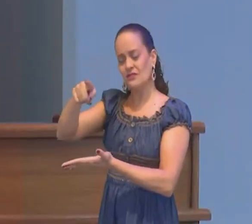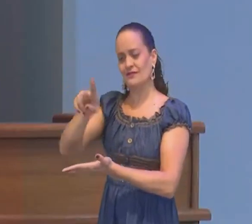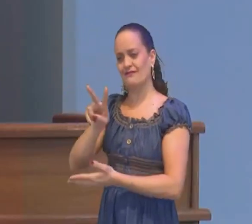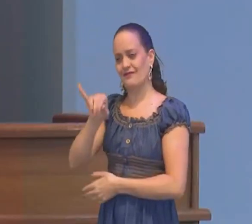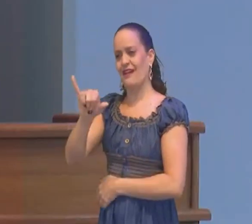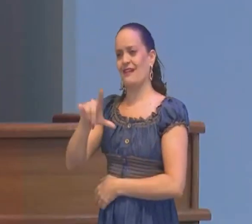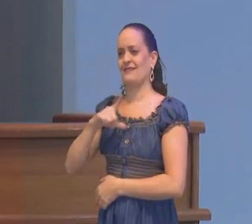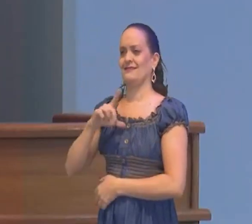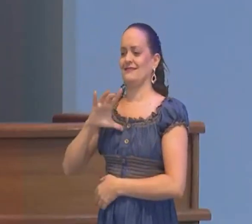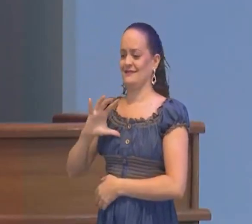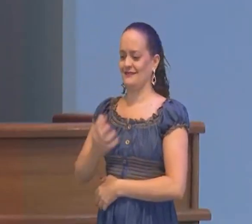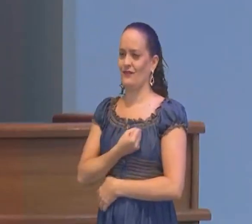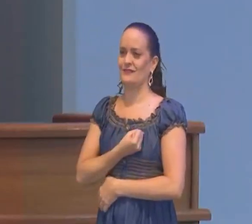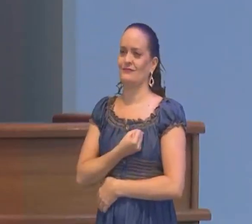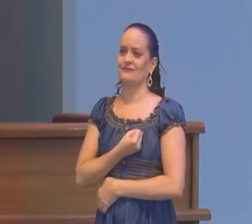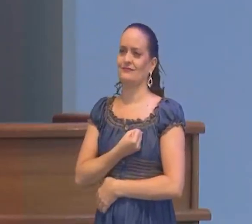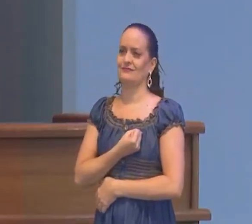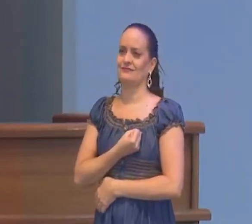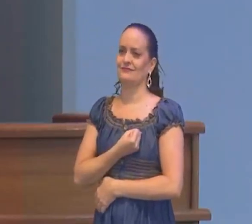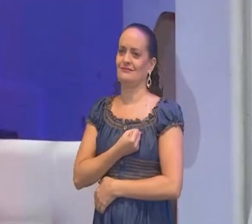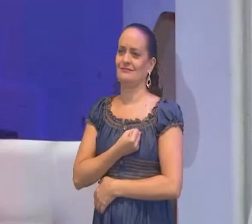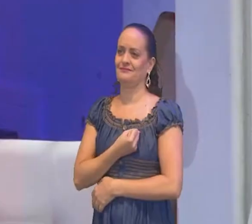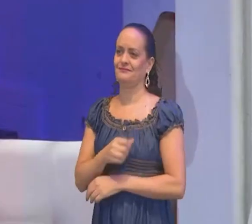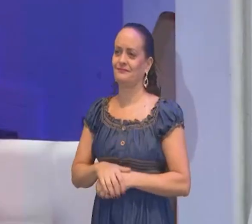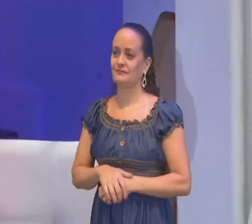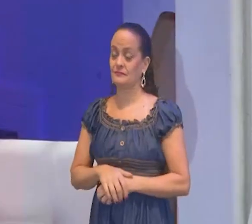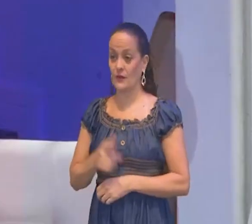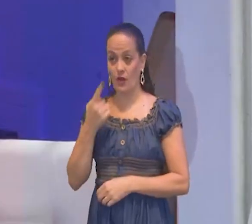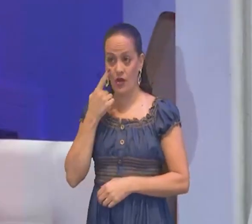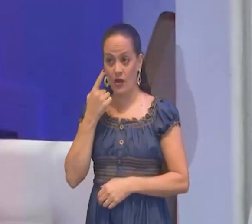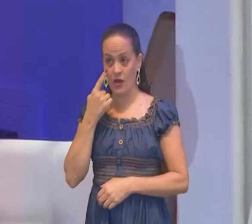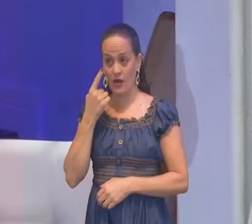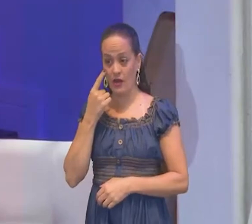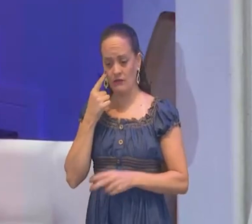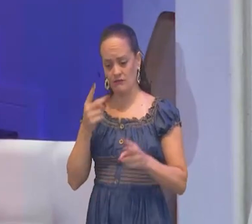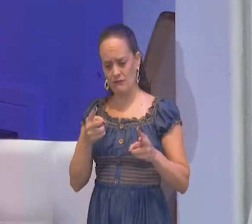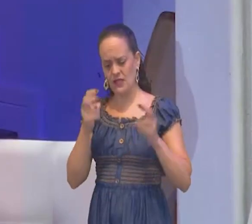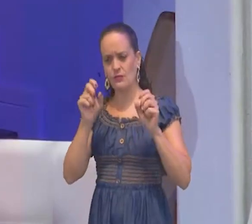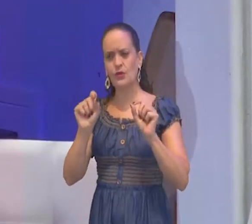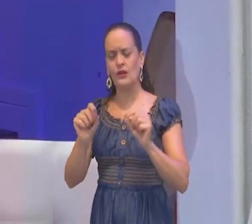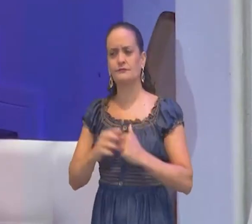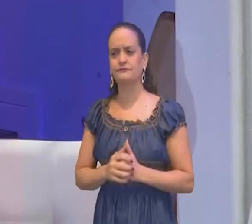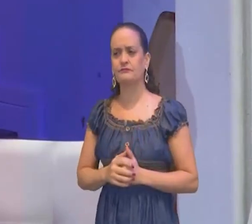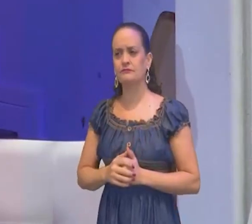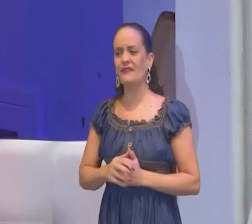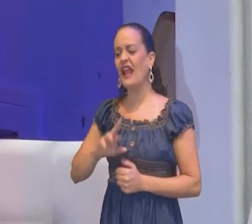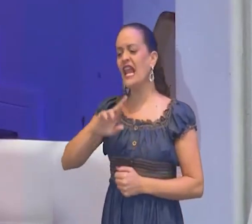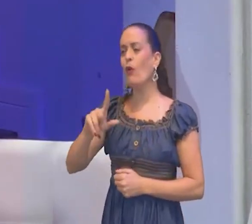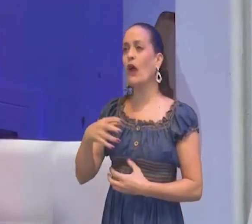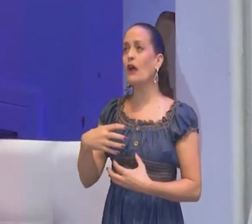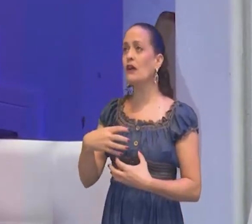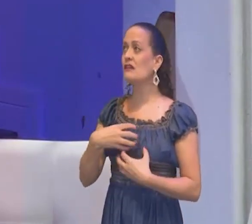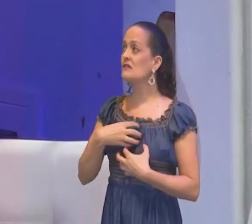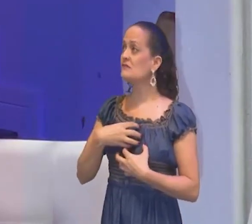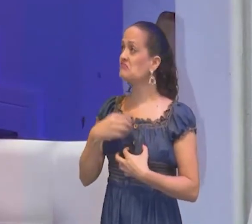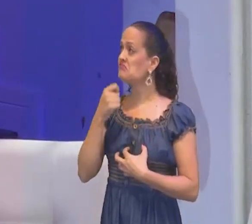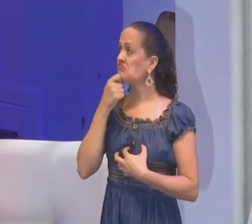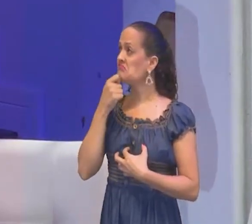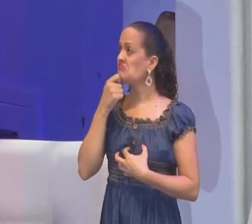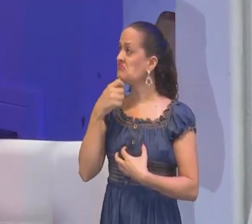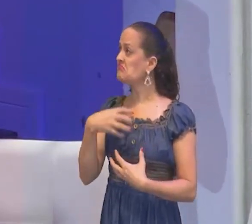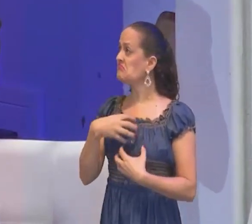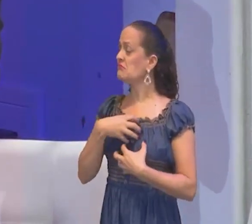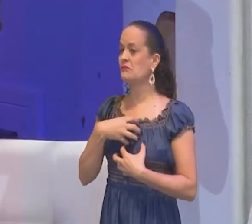será salvo. Então percebam que não é uma questão de sentimento, é uma questão